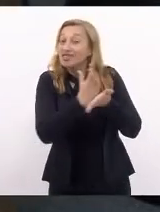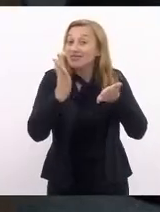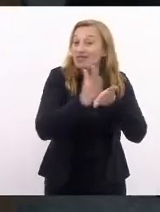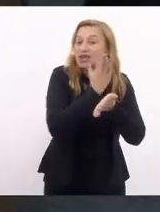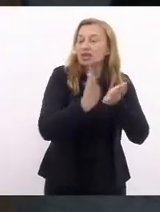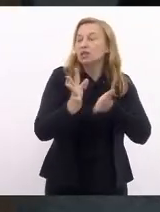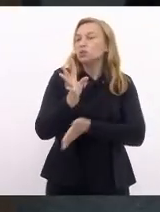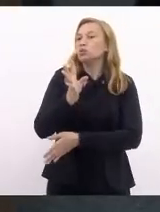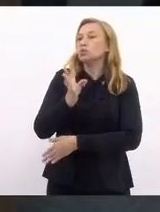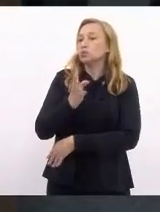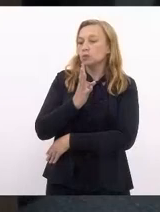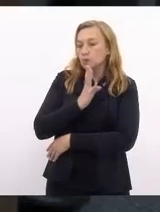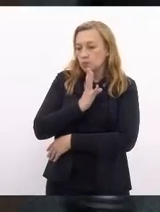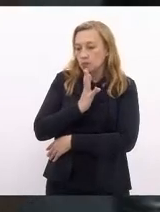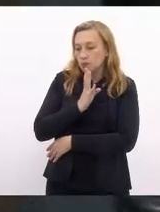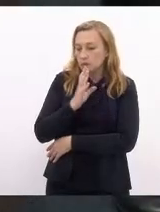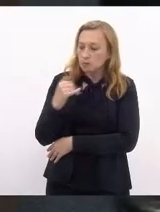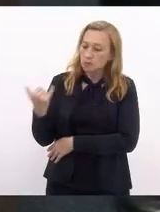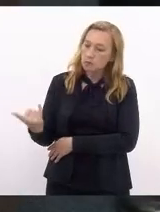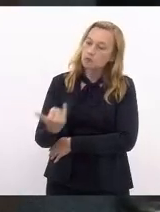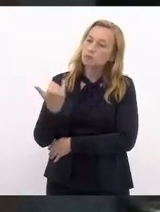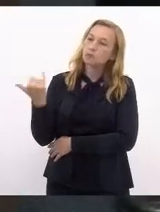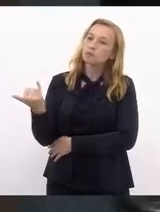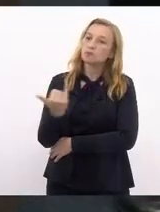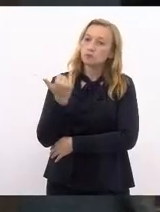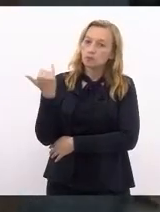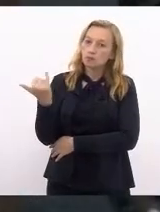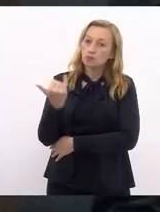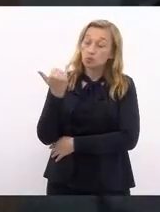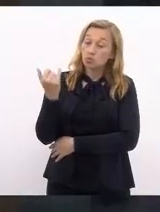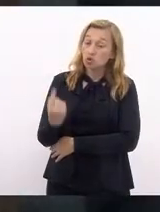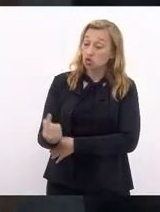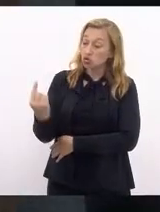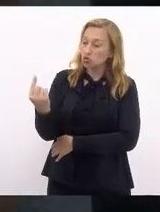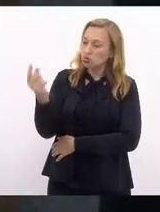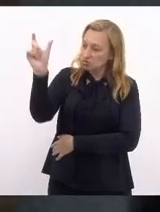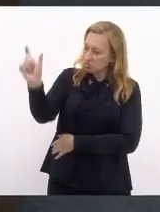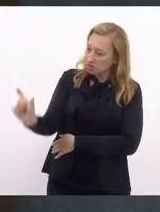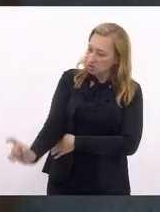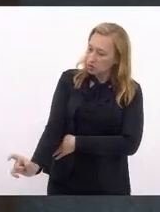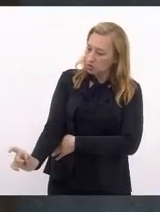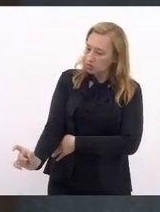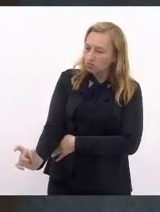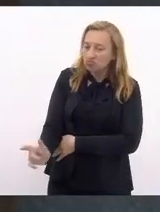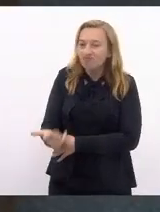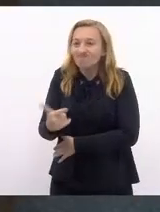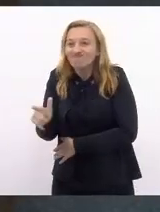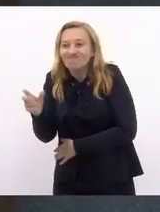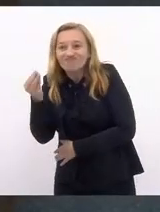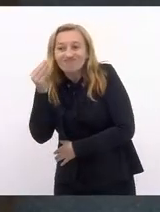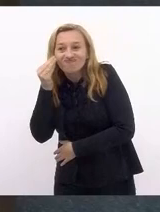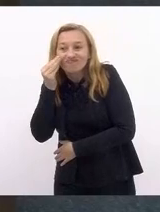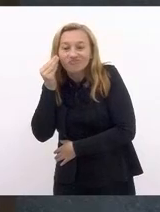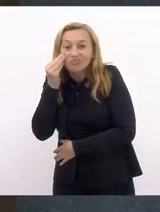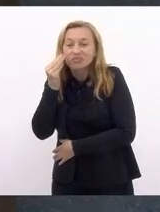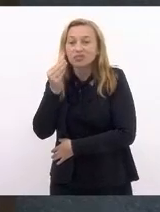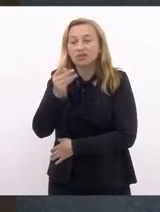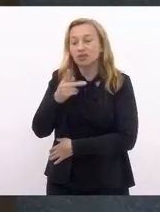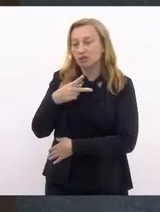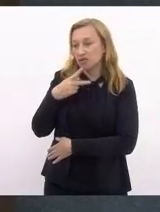reconhece a importância de uma pessoa e não têm oportunidade de